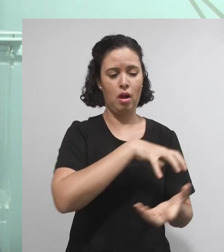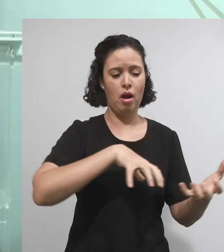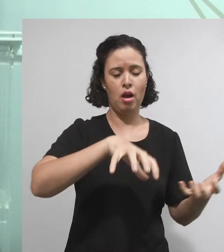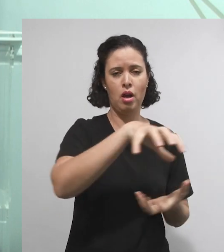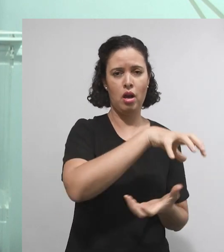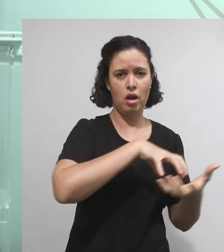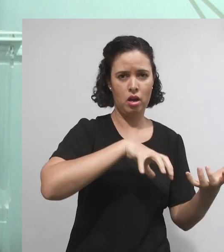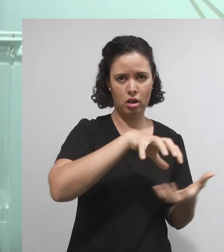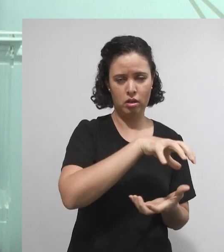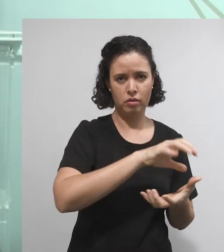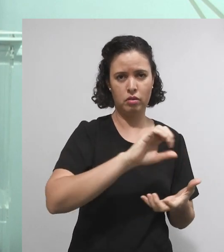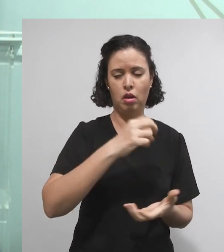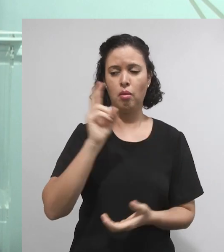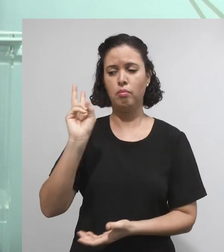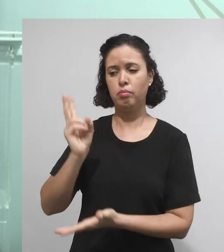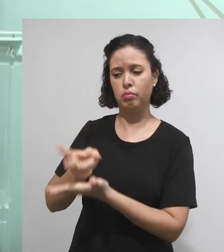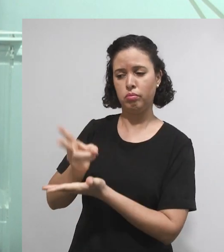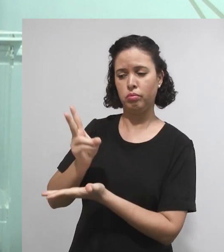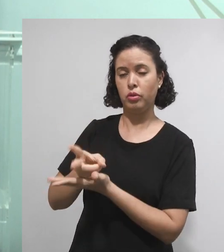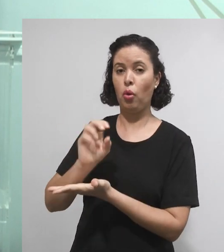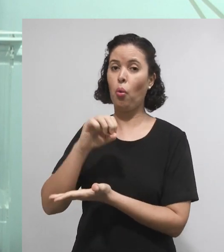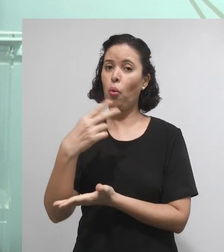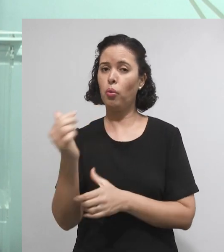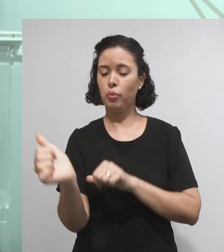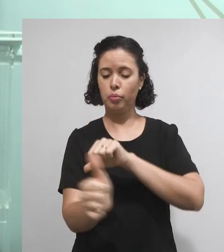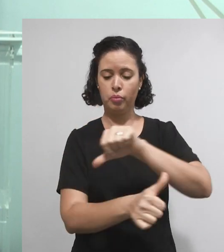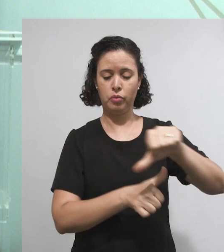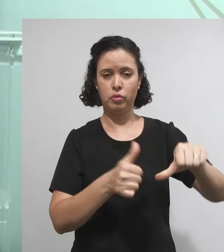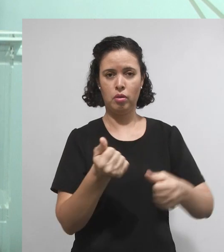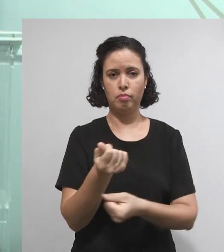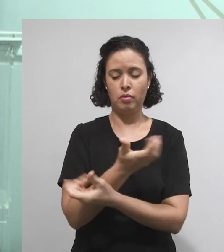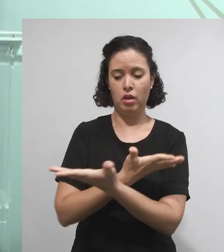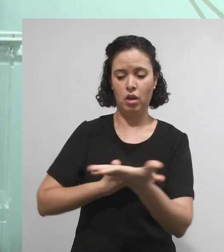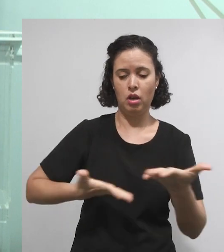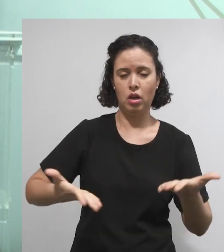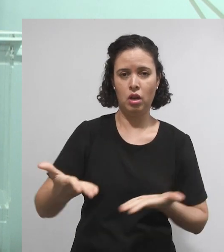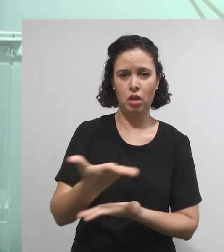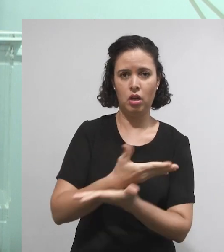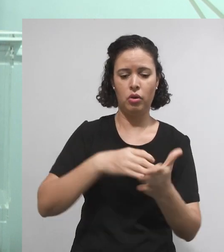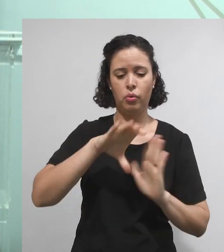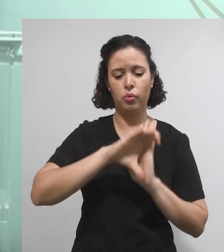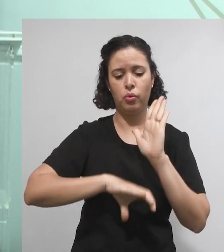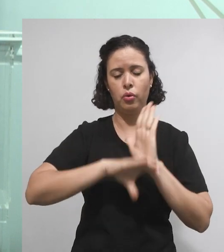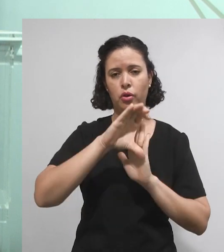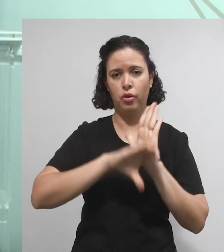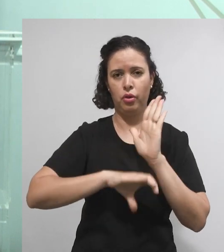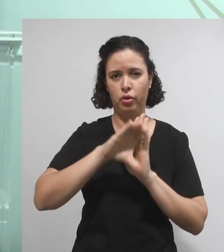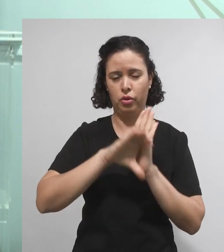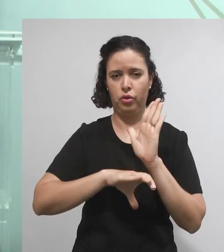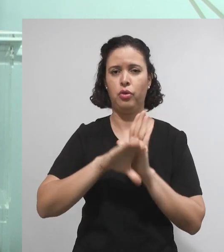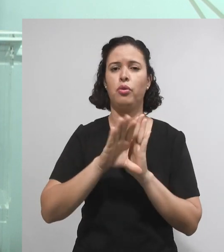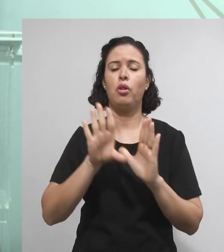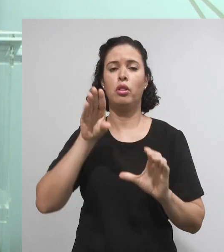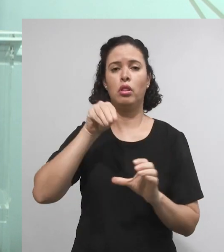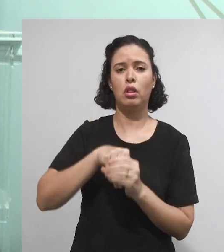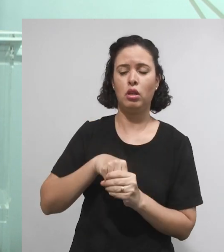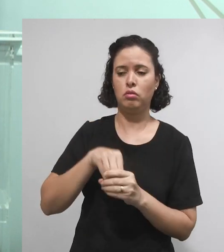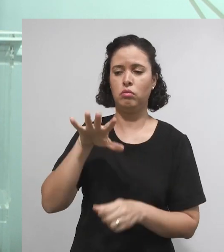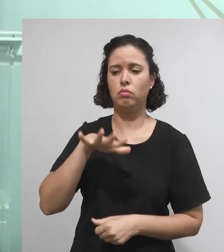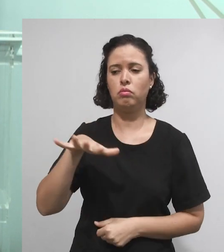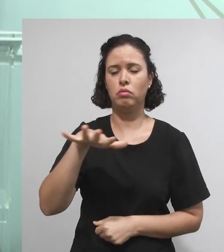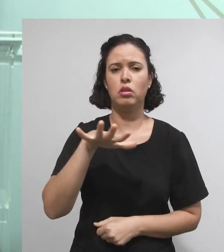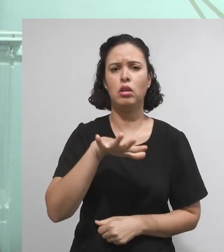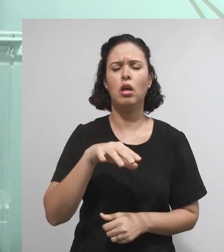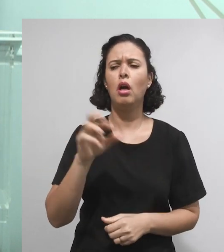da manutenção ou da transformação, você vai distribuir o currículo, o conhecimento nesses patamares.